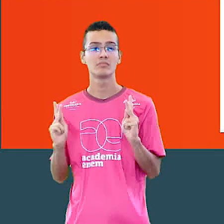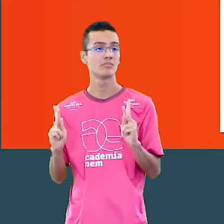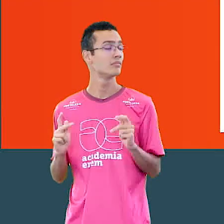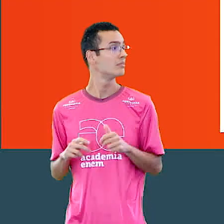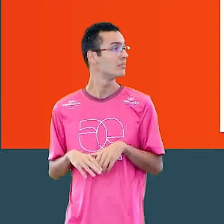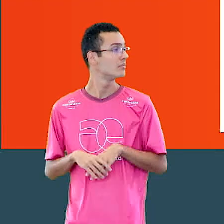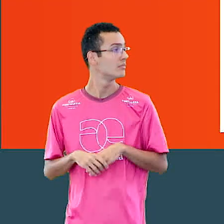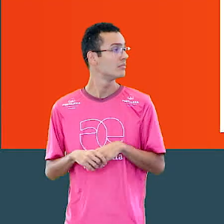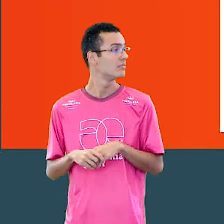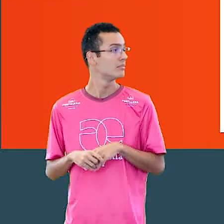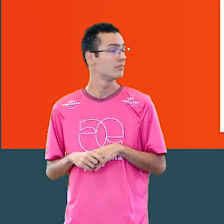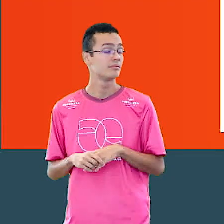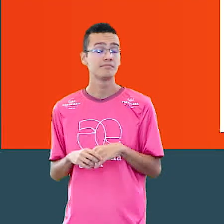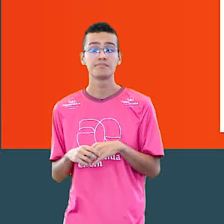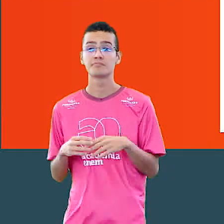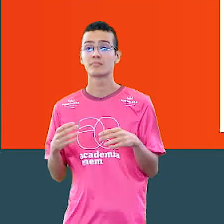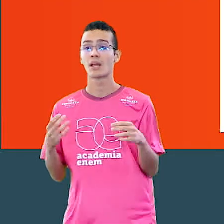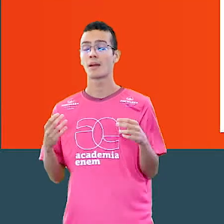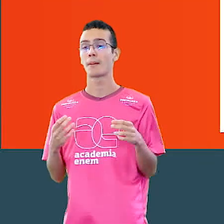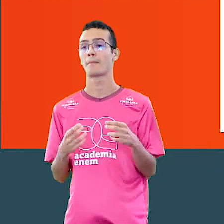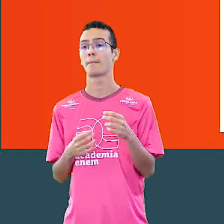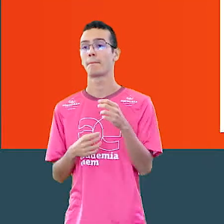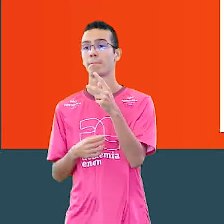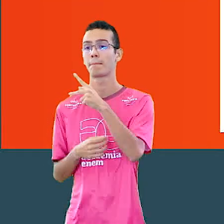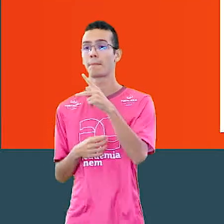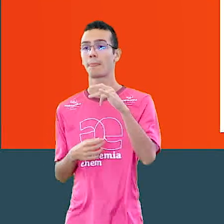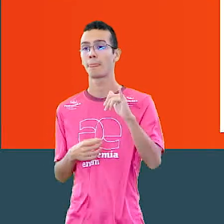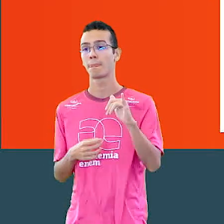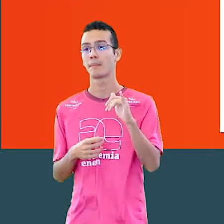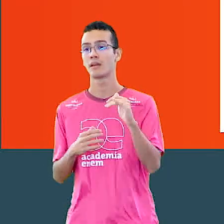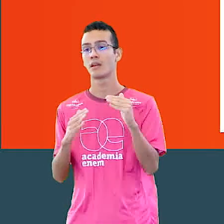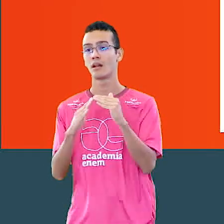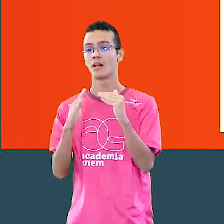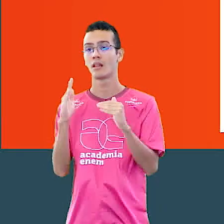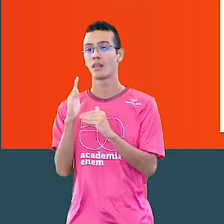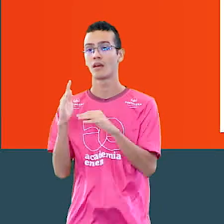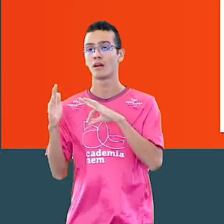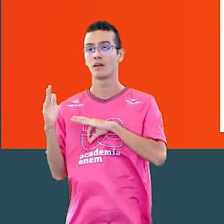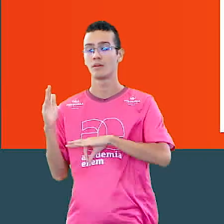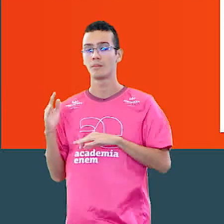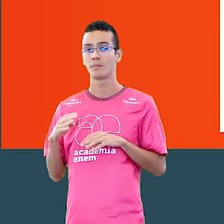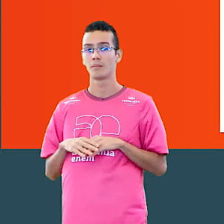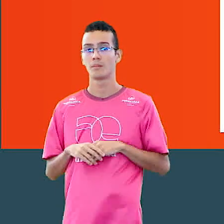Ó, PPI baixa renda, quantas vagas? PPI baixa renda, ó,